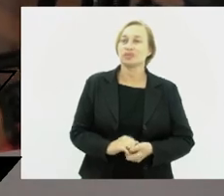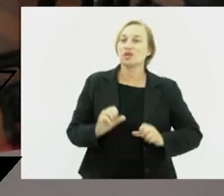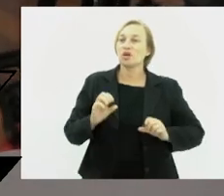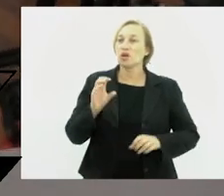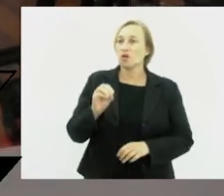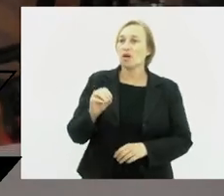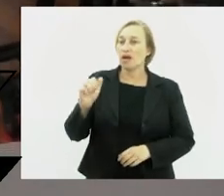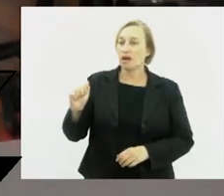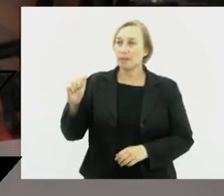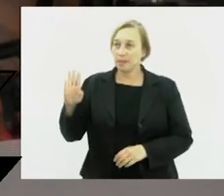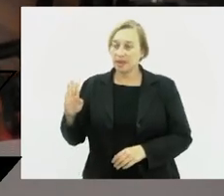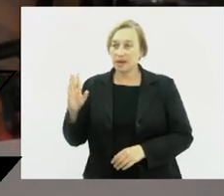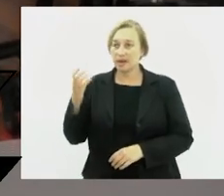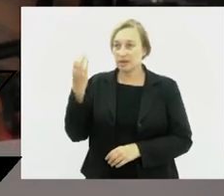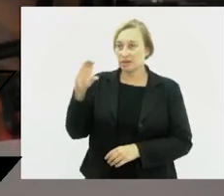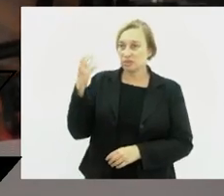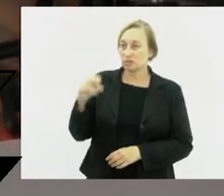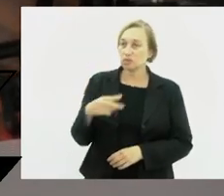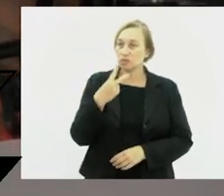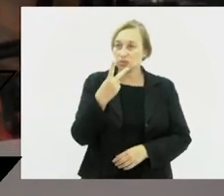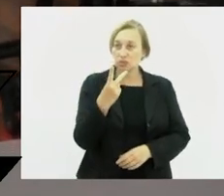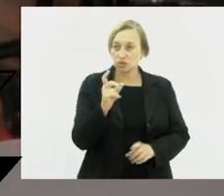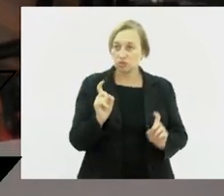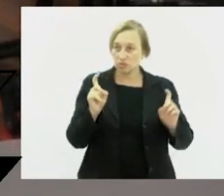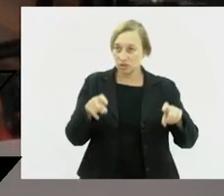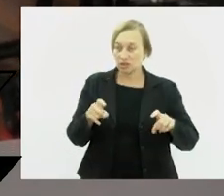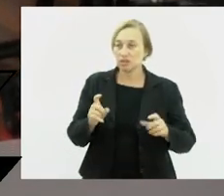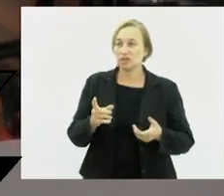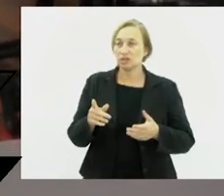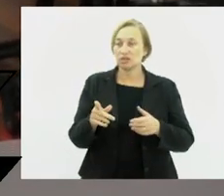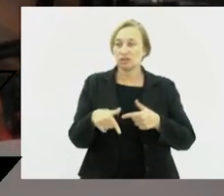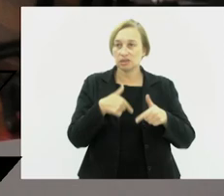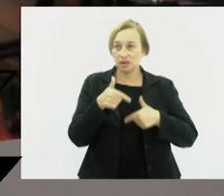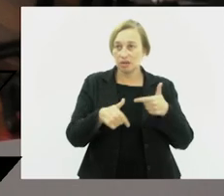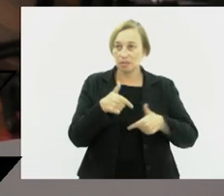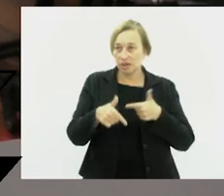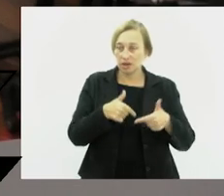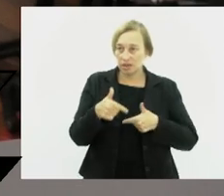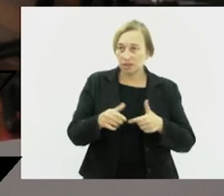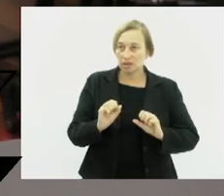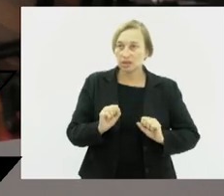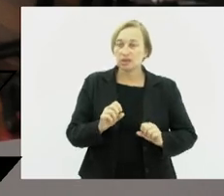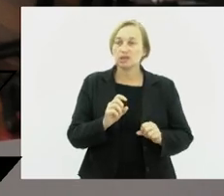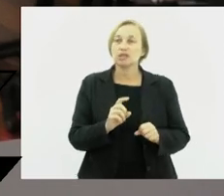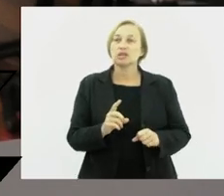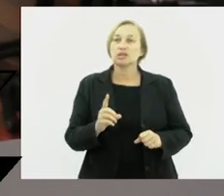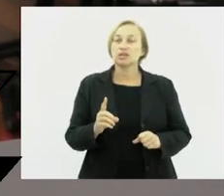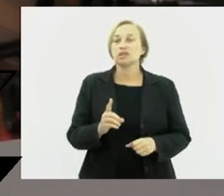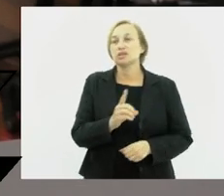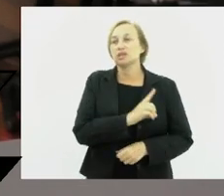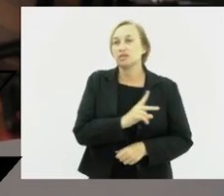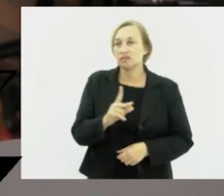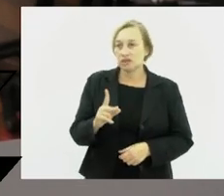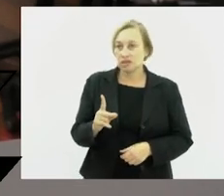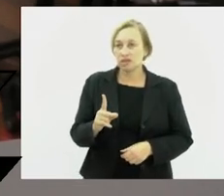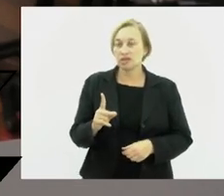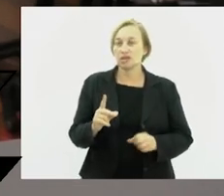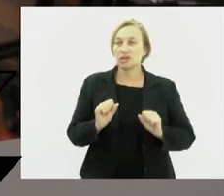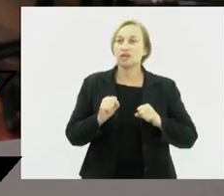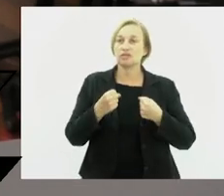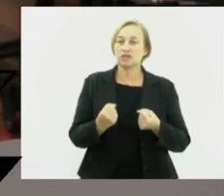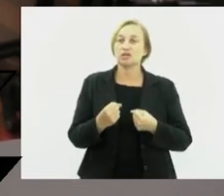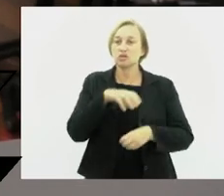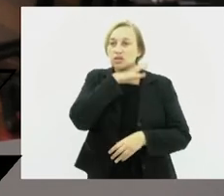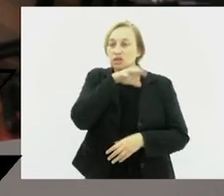por 2 mandatos, sou atual presidente da Comissão de Direito e Defesa dos Animais da Associação Fluminense de Advogados Civilistas e Criminalistas e sou